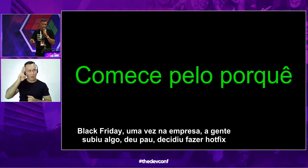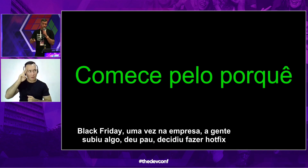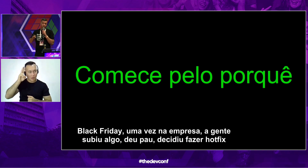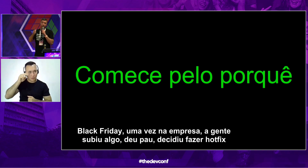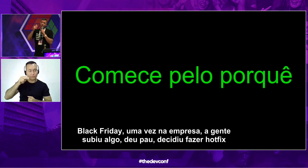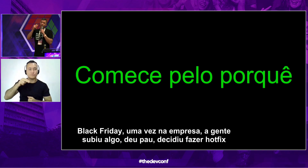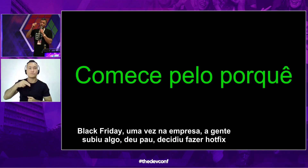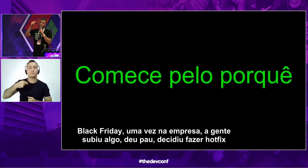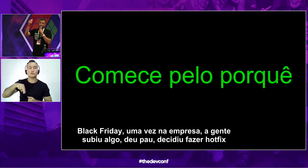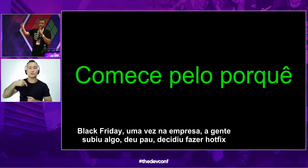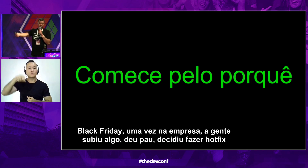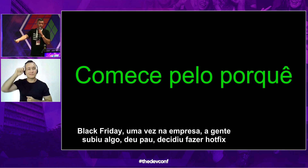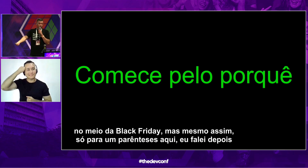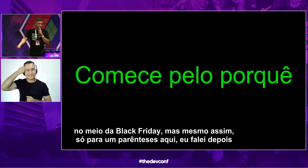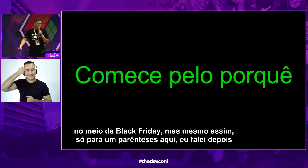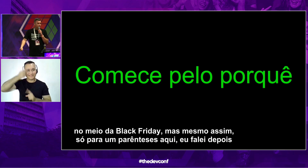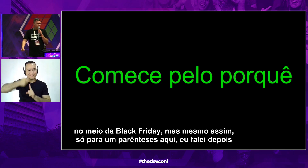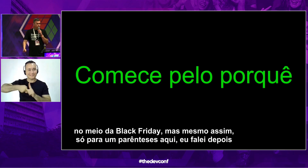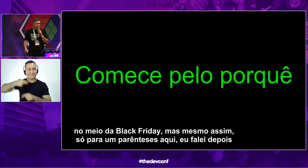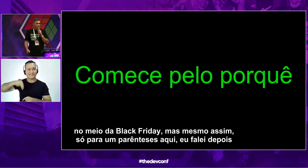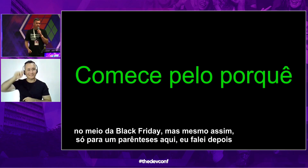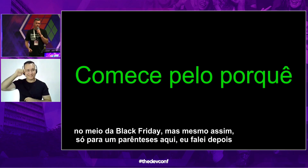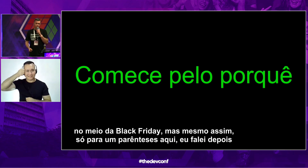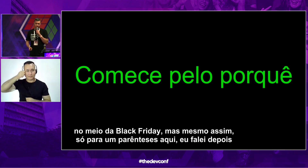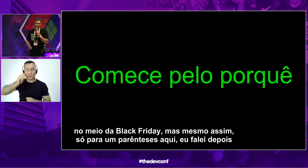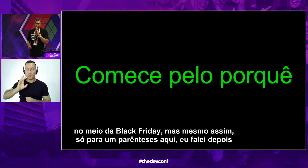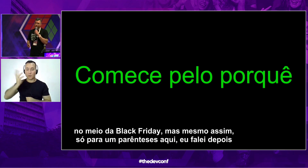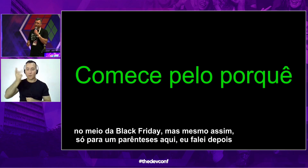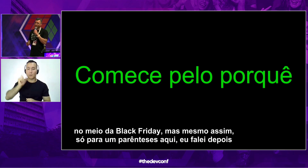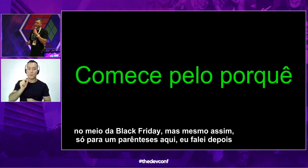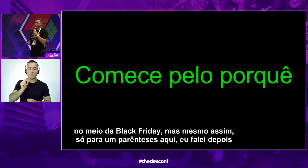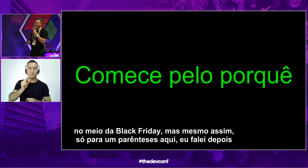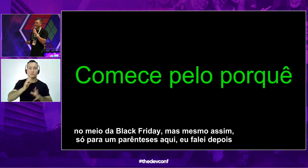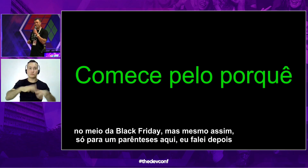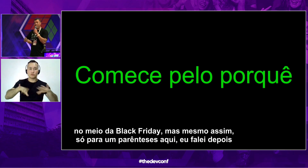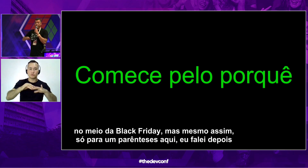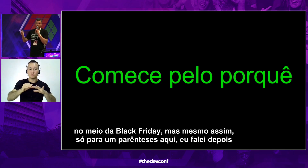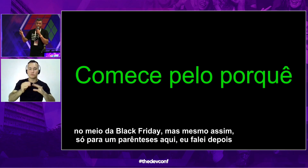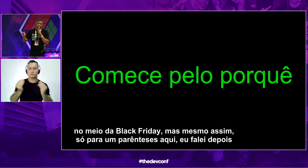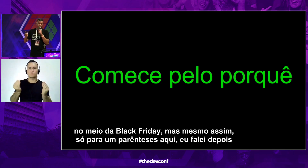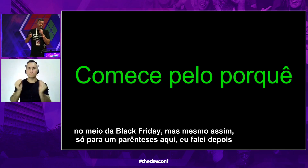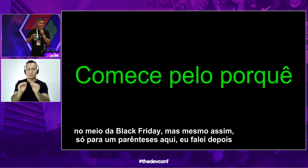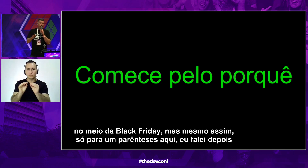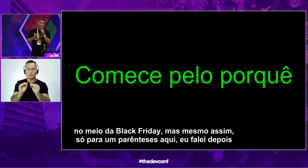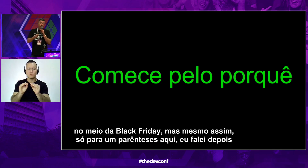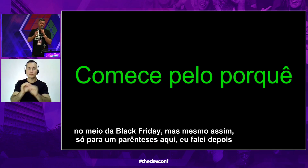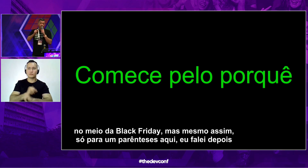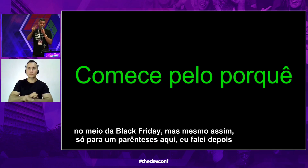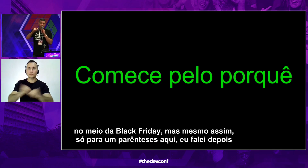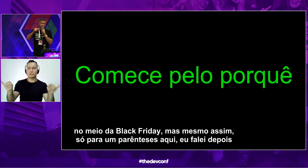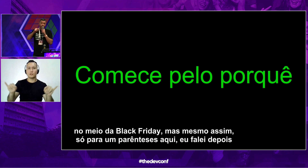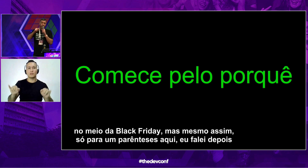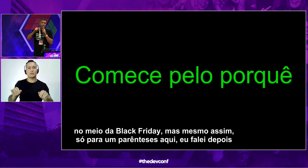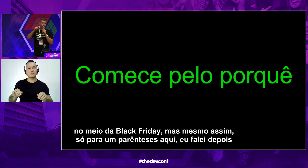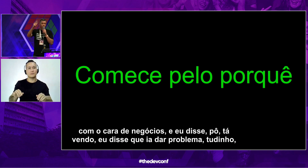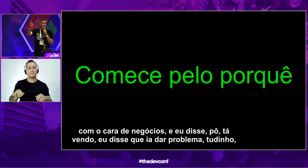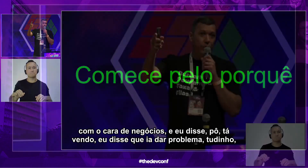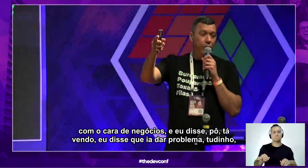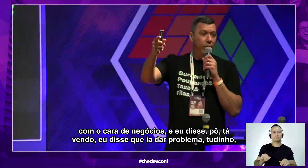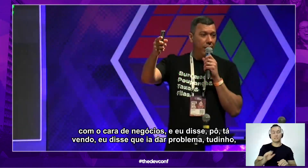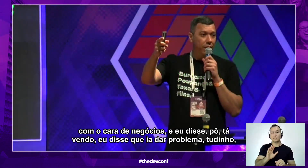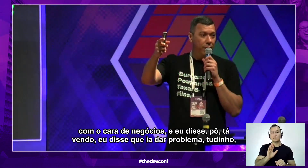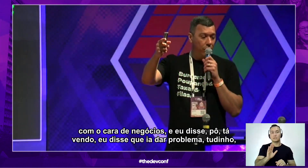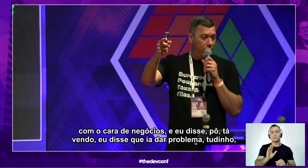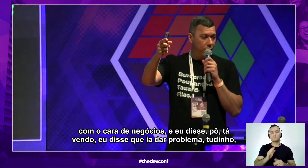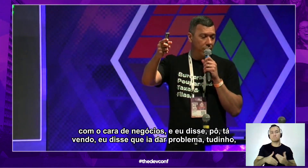pau, precisou fazer hotfix no meio da Black Friday, mas mesmo assim, só para um parênteses aqui, eu falei depois com um cara